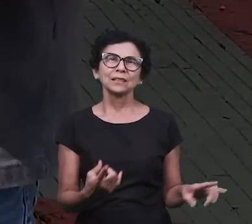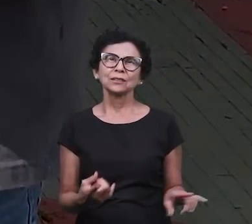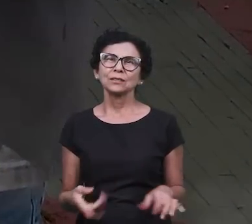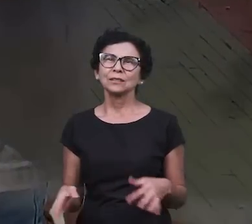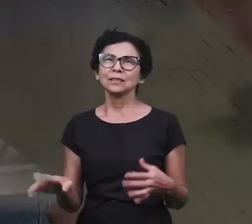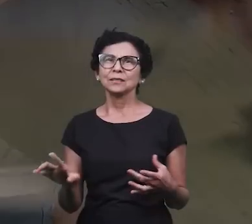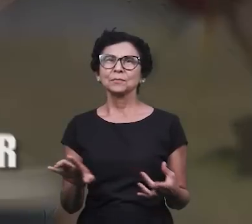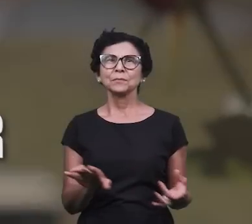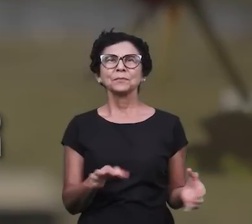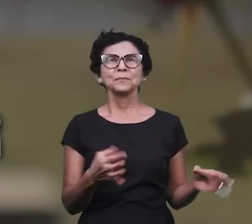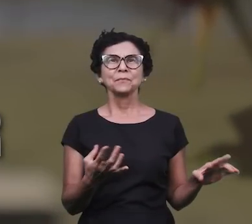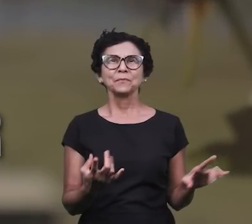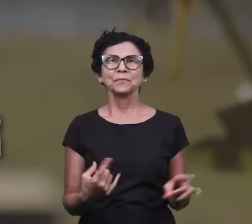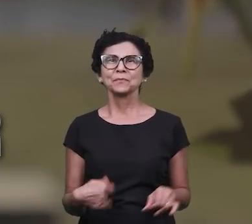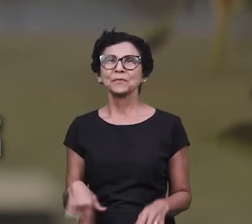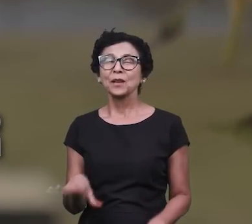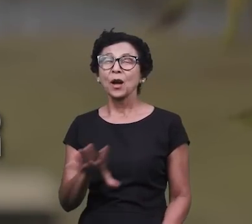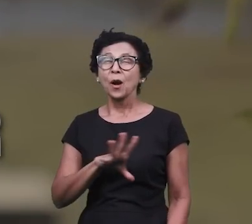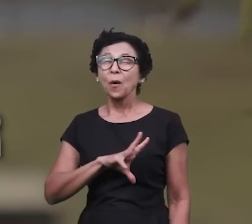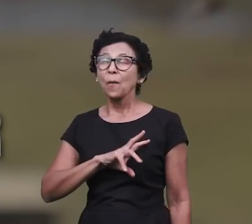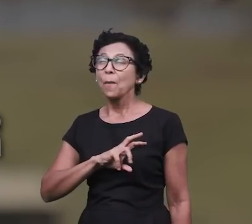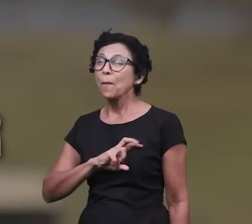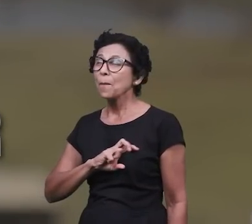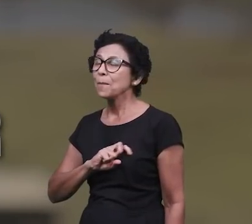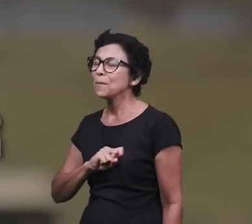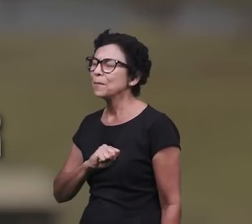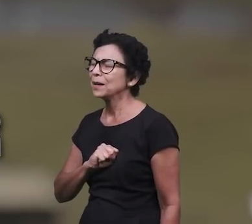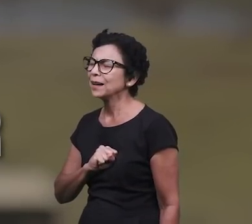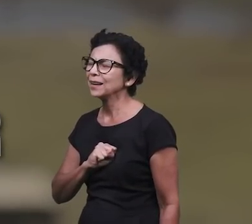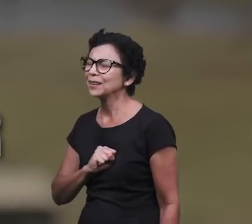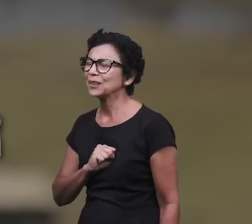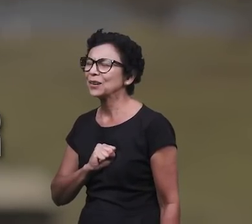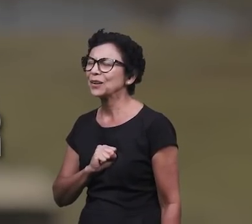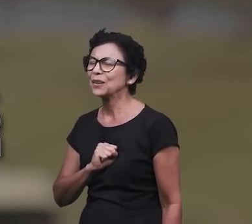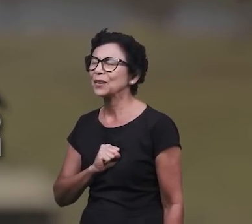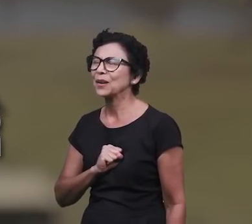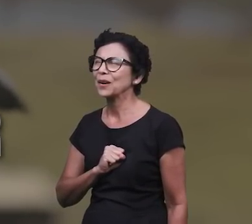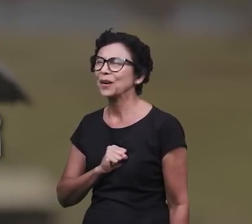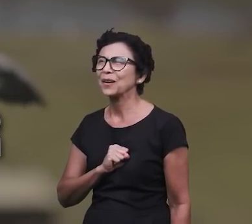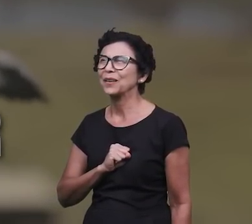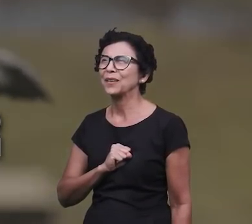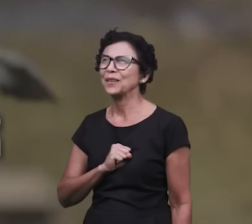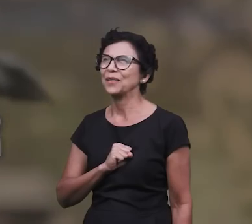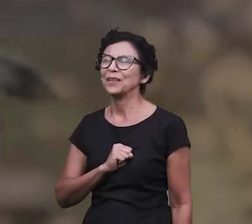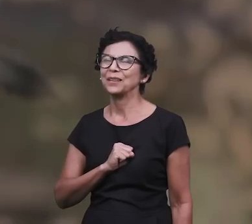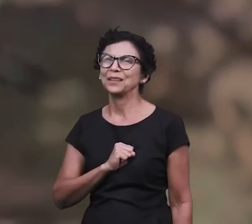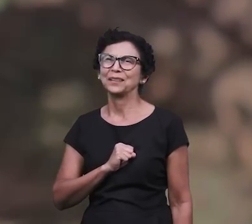Outro amor maior.